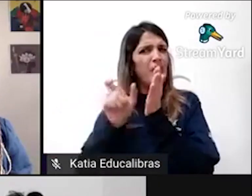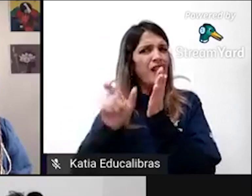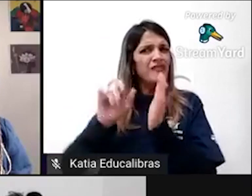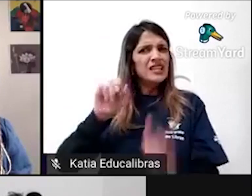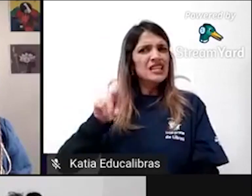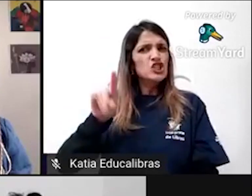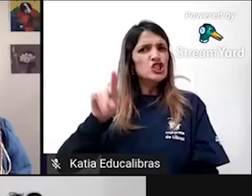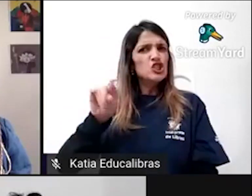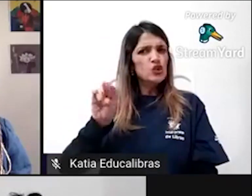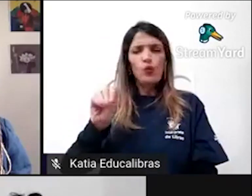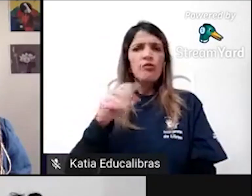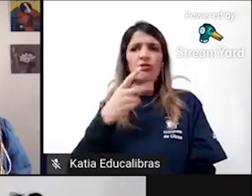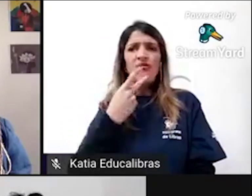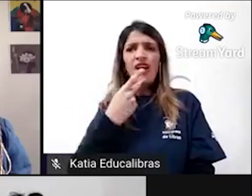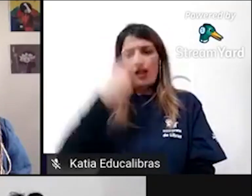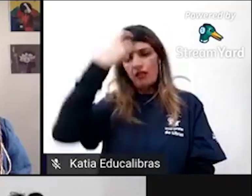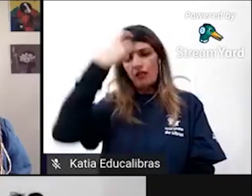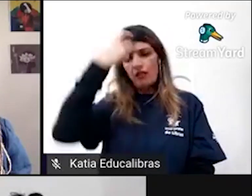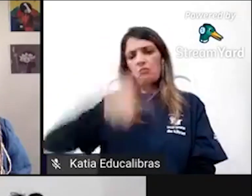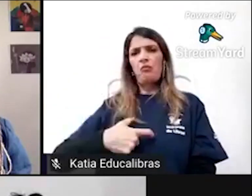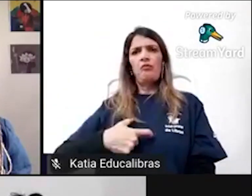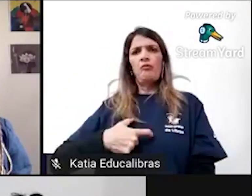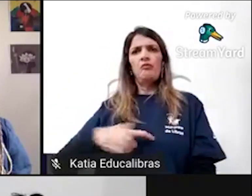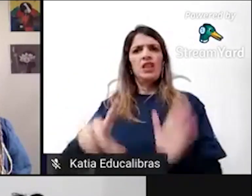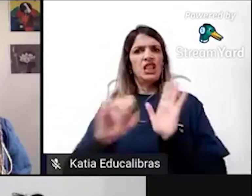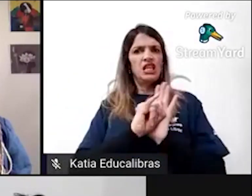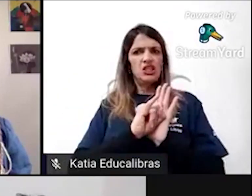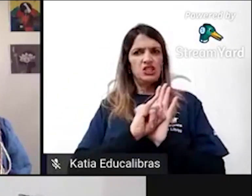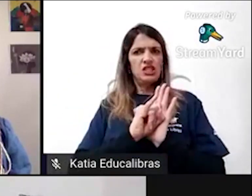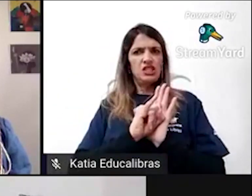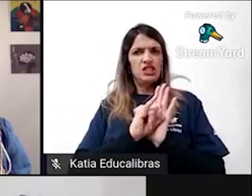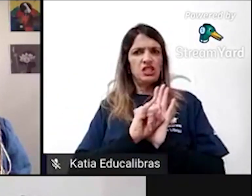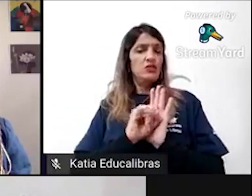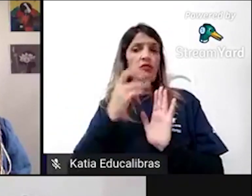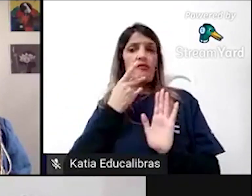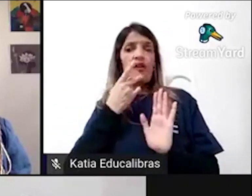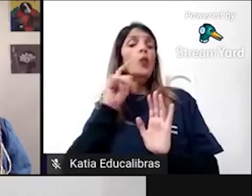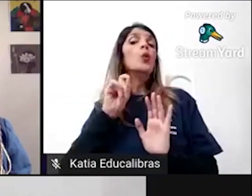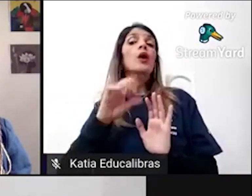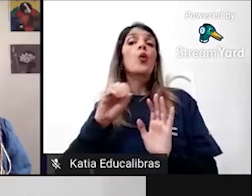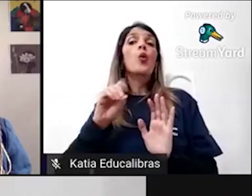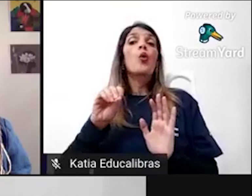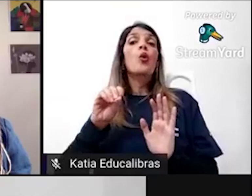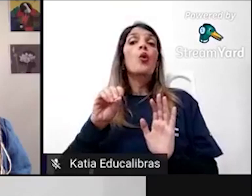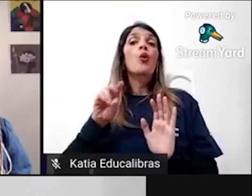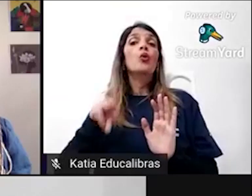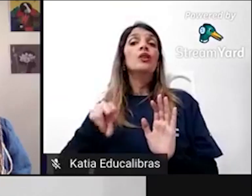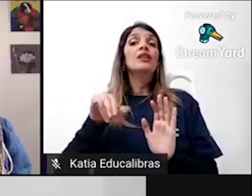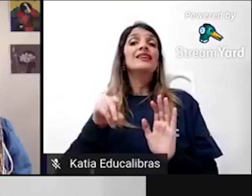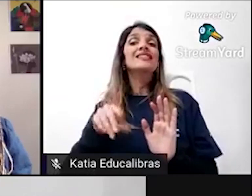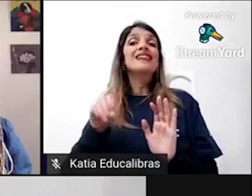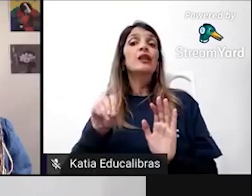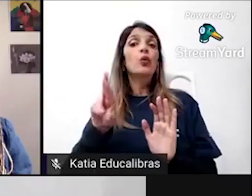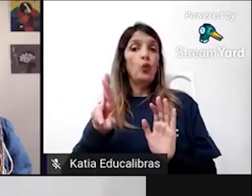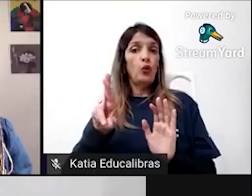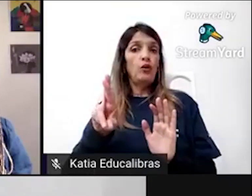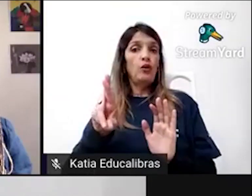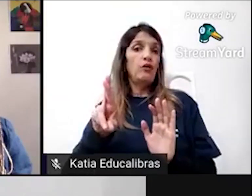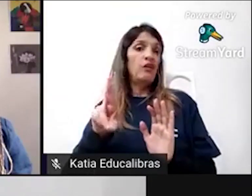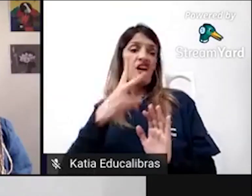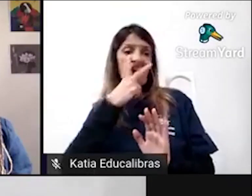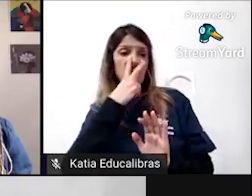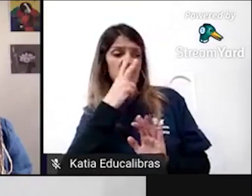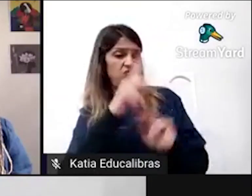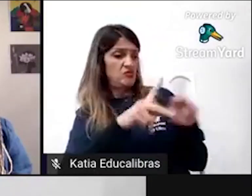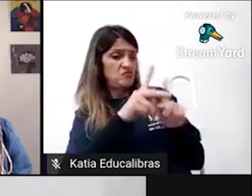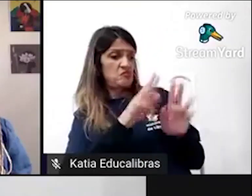diz quem nós somos. É uma palavra que diz o que o colonizador achava que nós éramos.